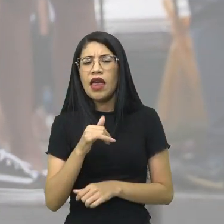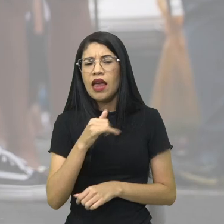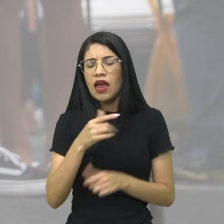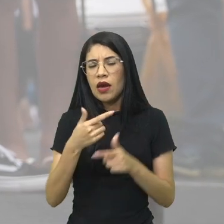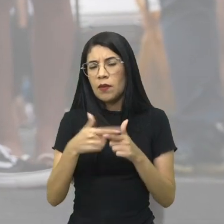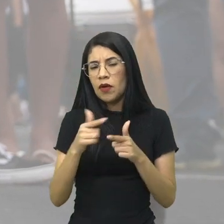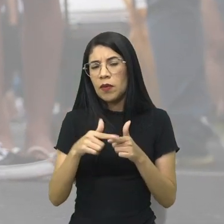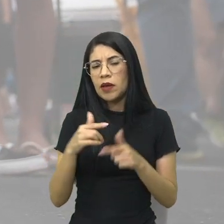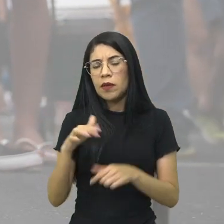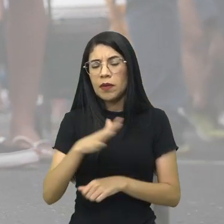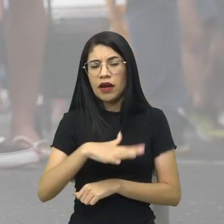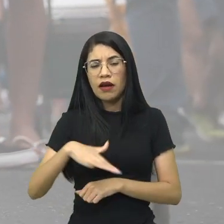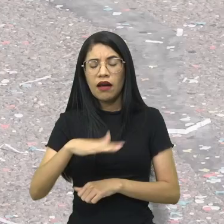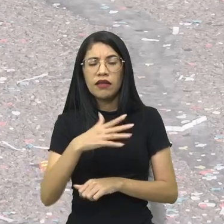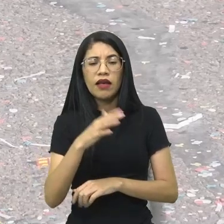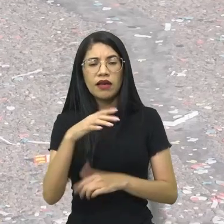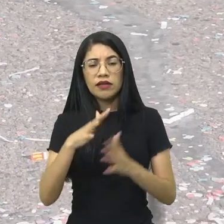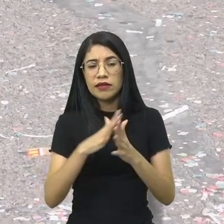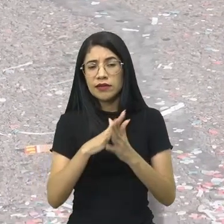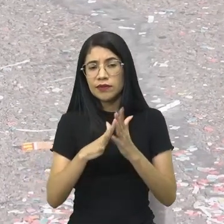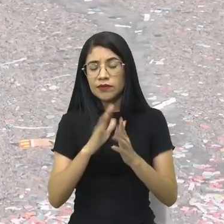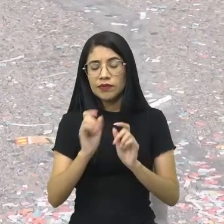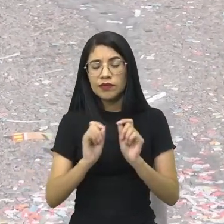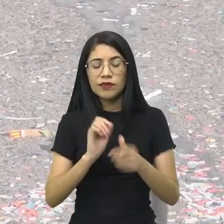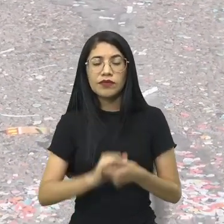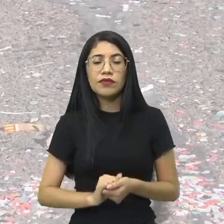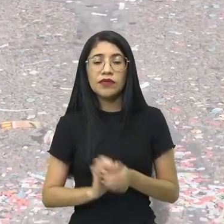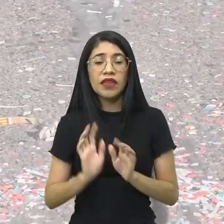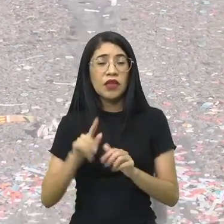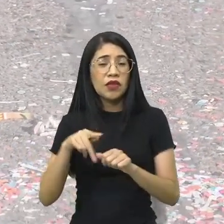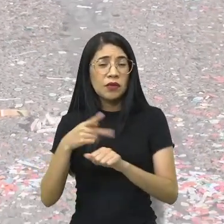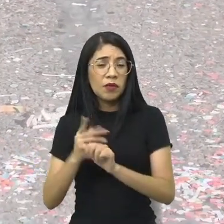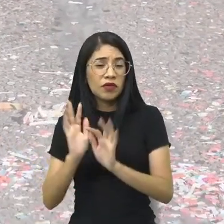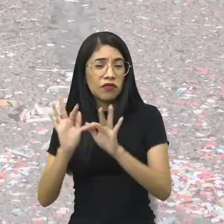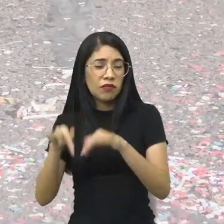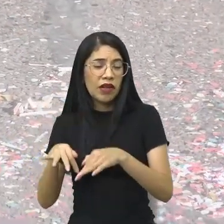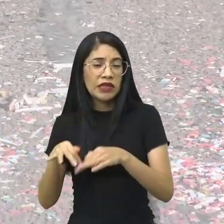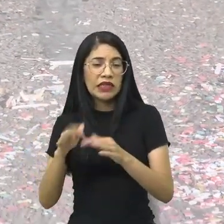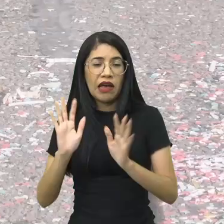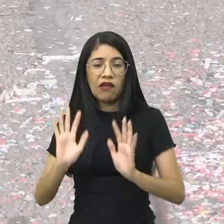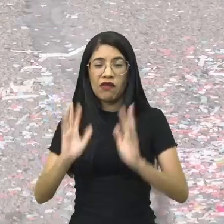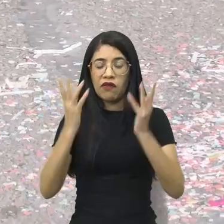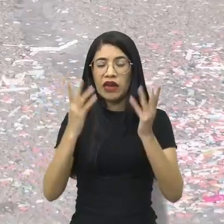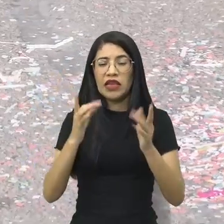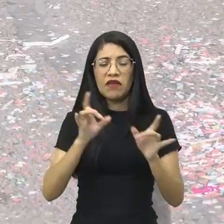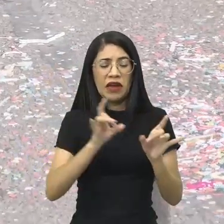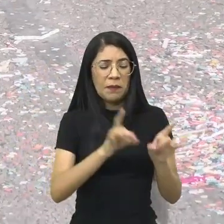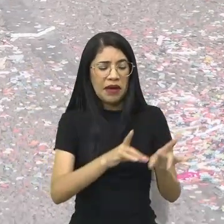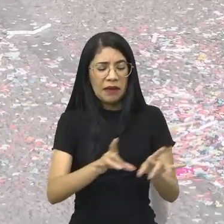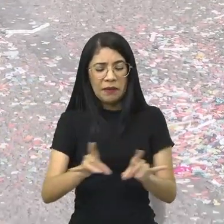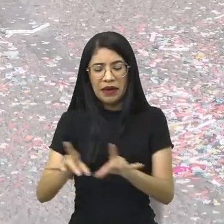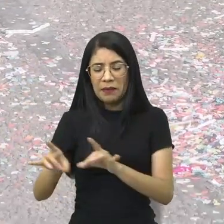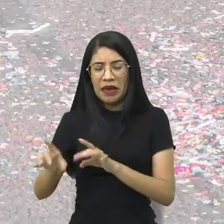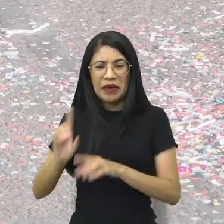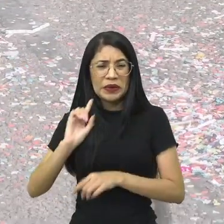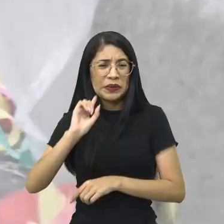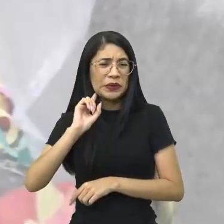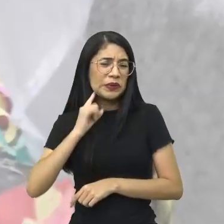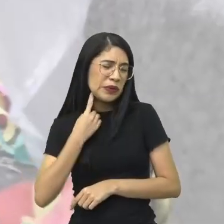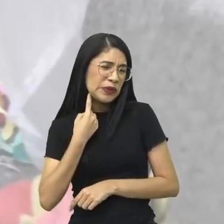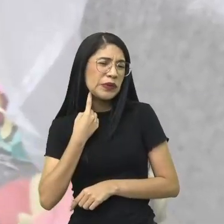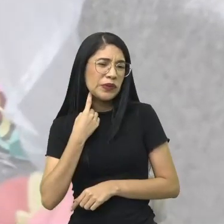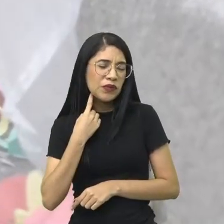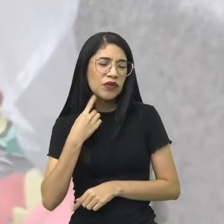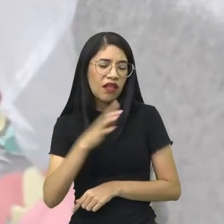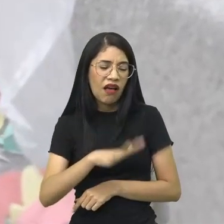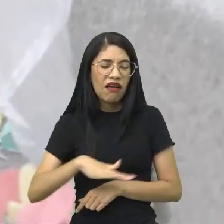colorido e beleza da cidade. Após a festa, a rua fica cheia de lixo. Latinhas de cerveja e restos de fantasias poluem todo o